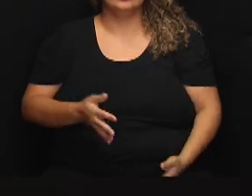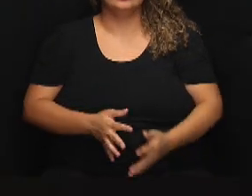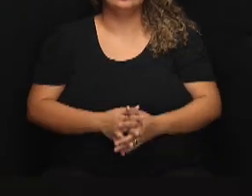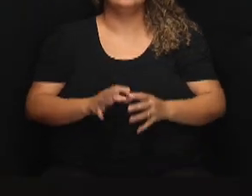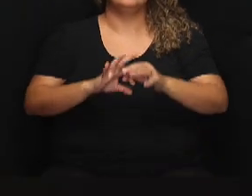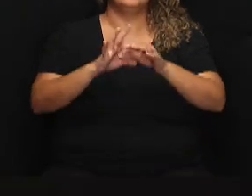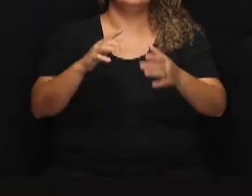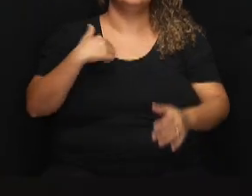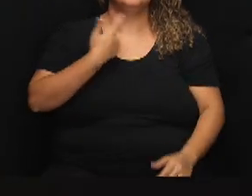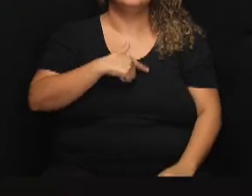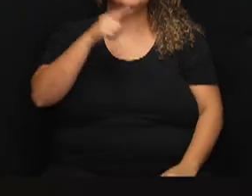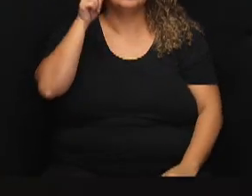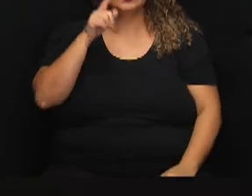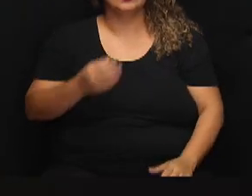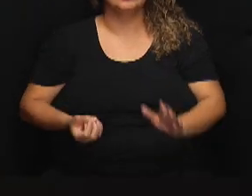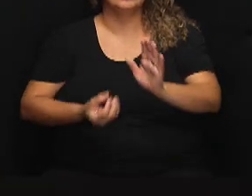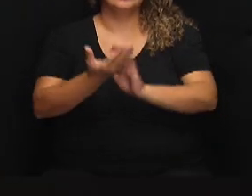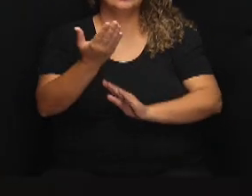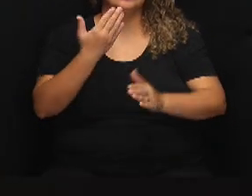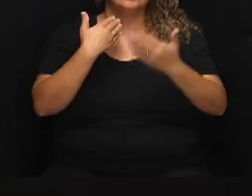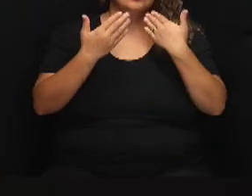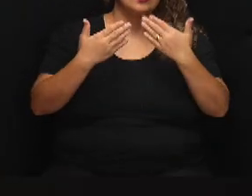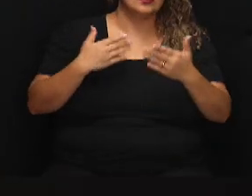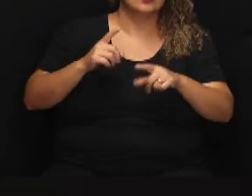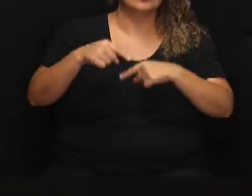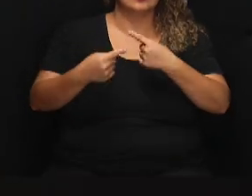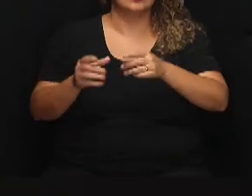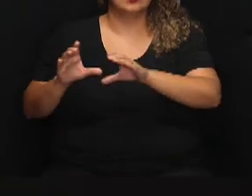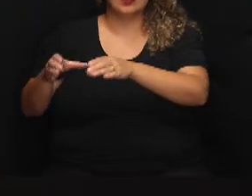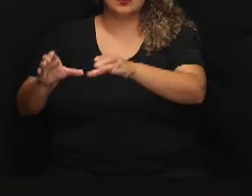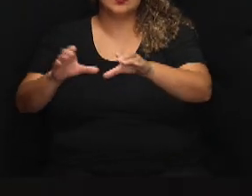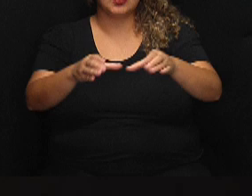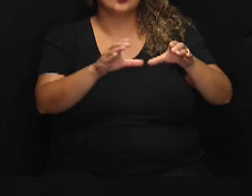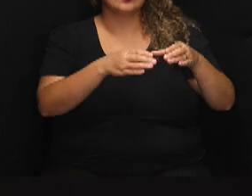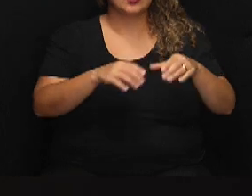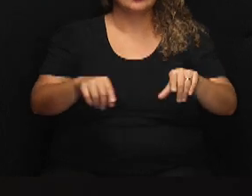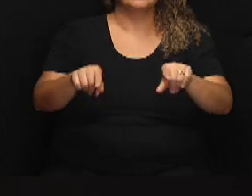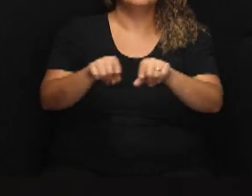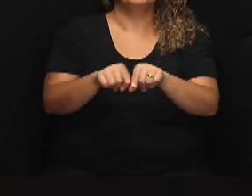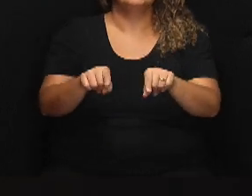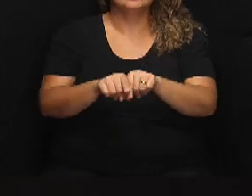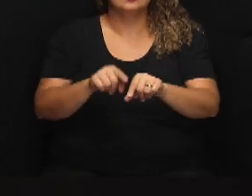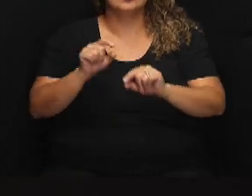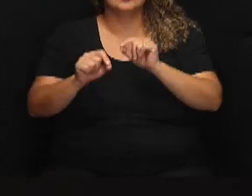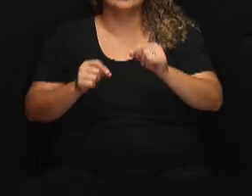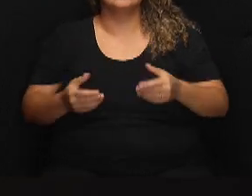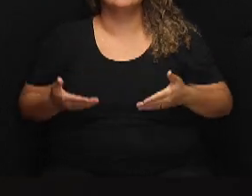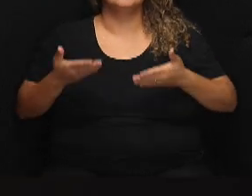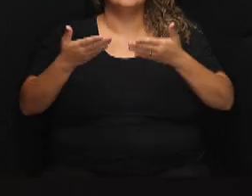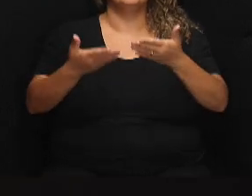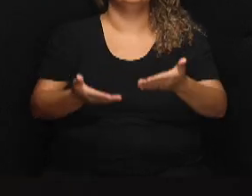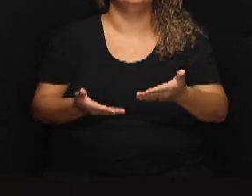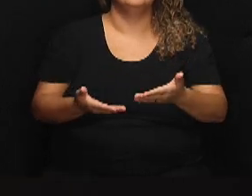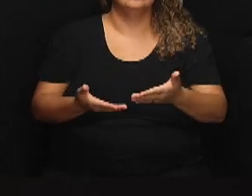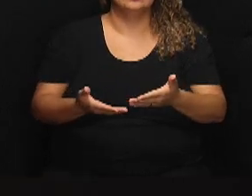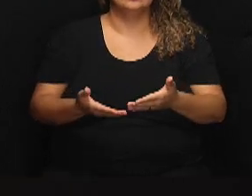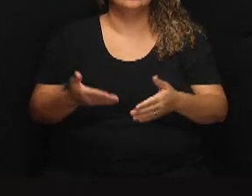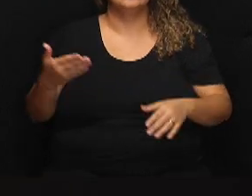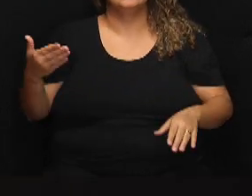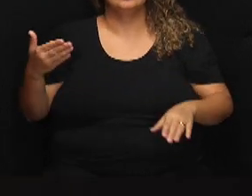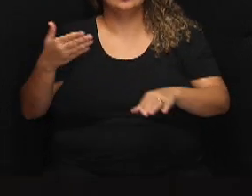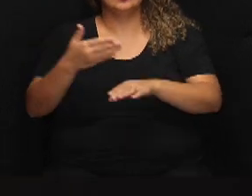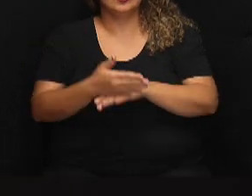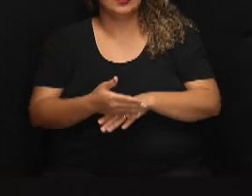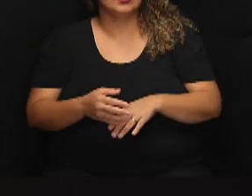permitiu com que a gente conseguisse criar um diálogo com outras comunidades. E além disso, quem estava ali oferecendo, né, participando